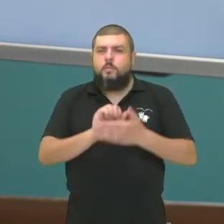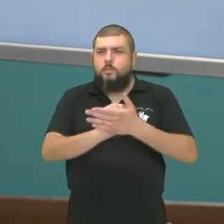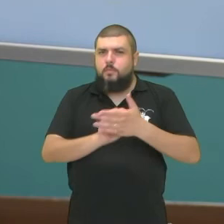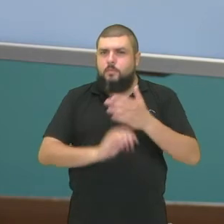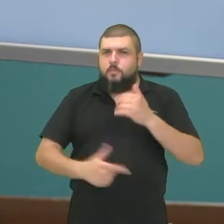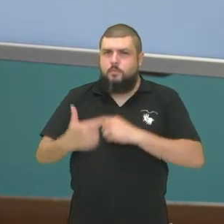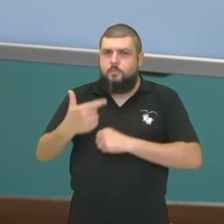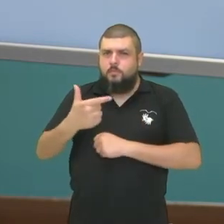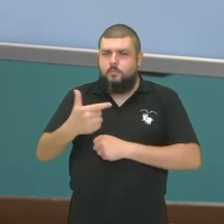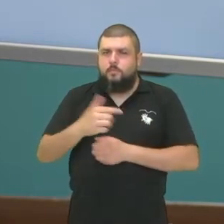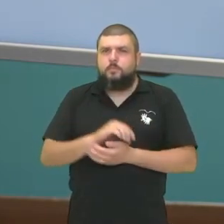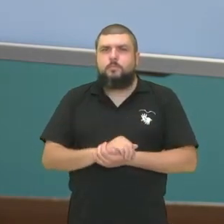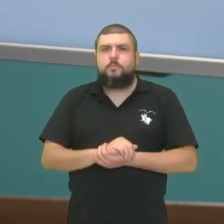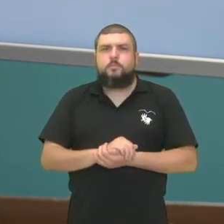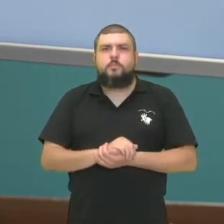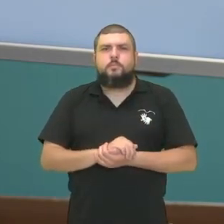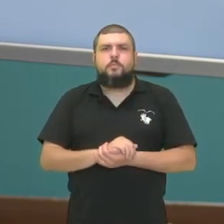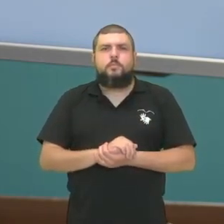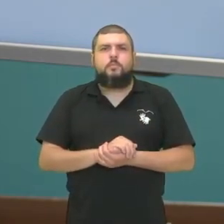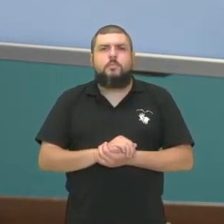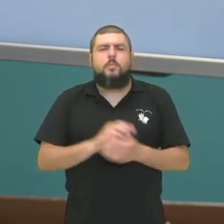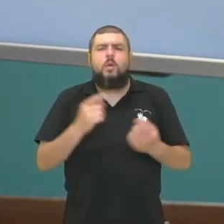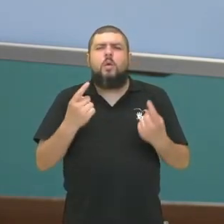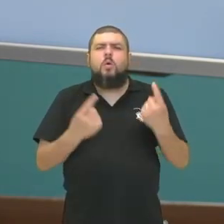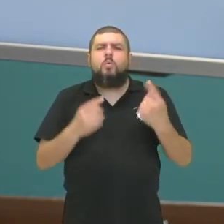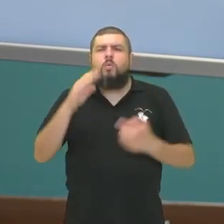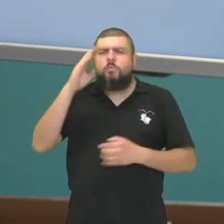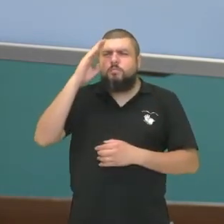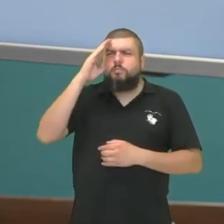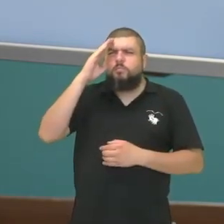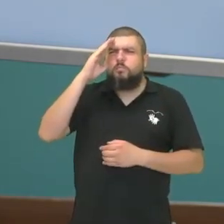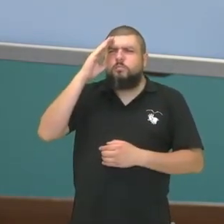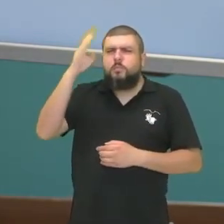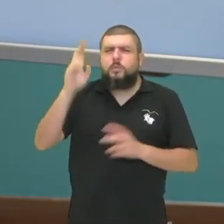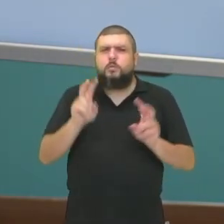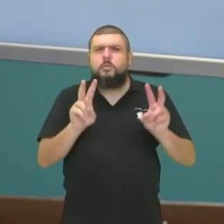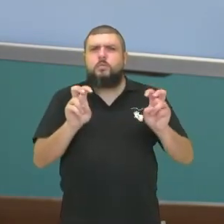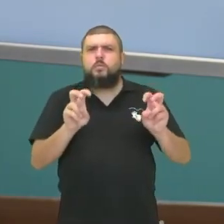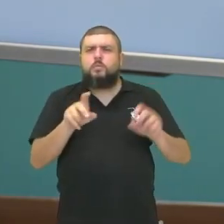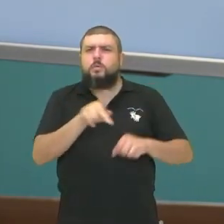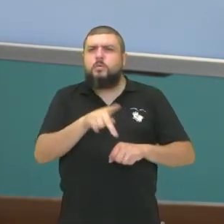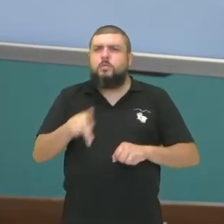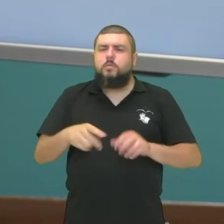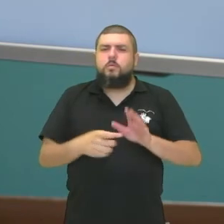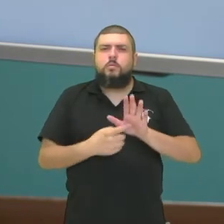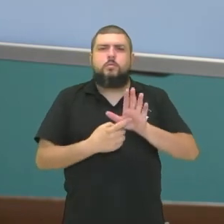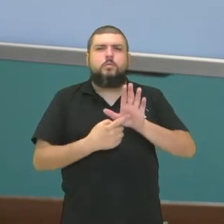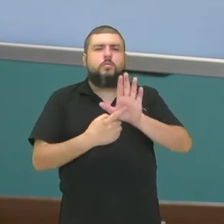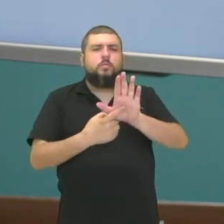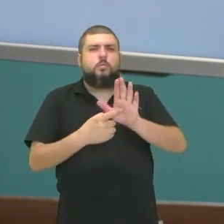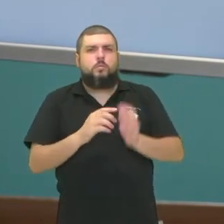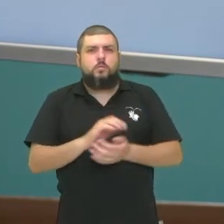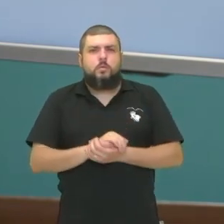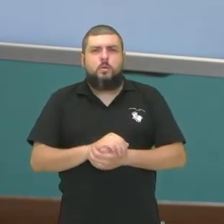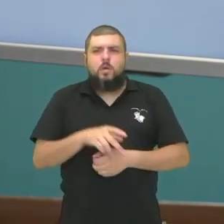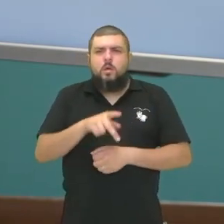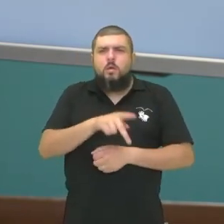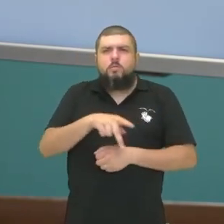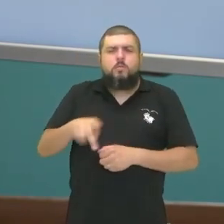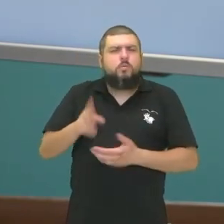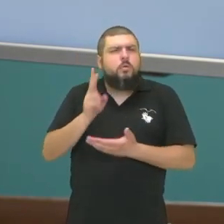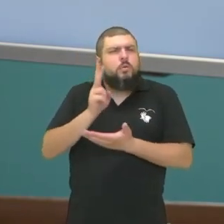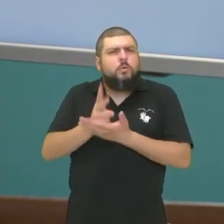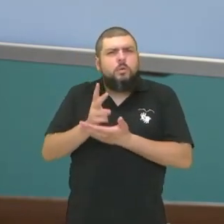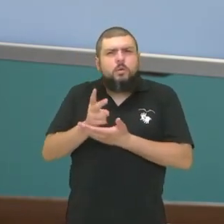2. Qual ideia central é apresentada pelo professor? Qual que é a ideia em que o professor sempre traz